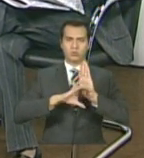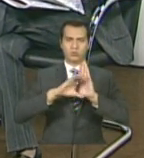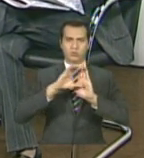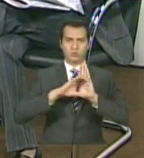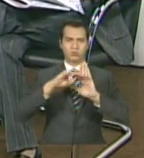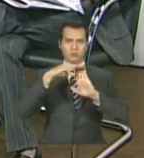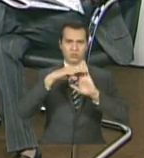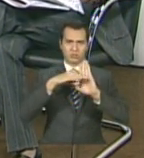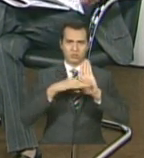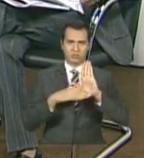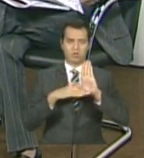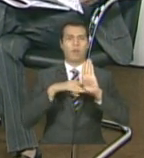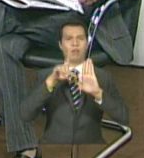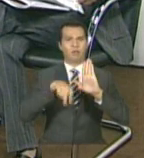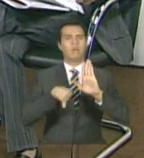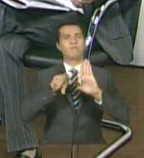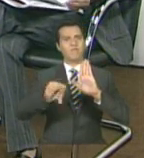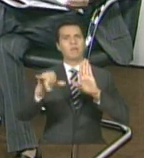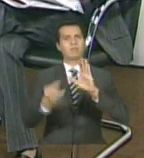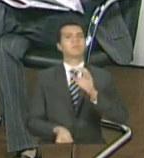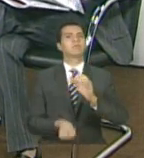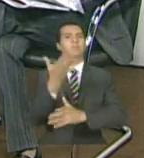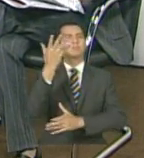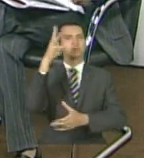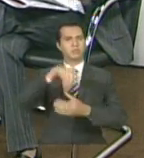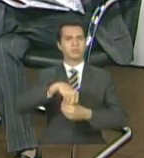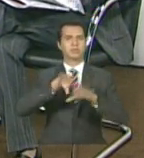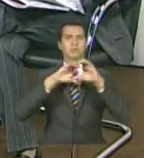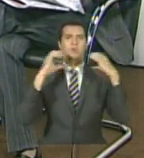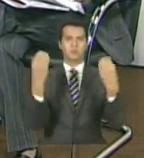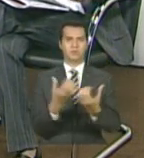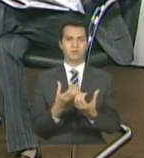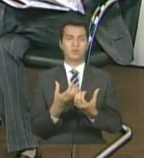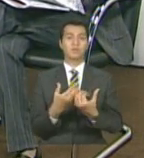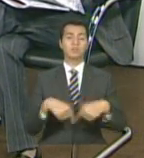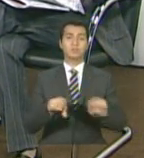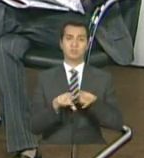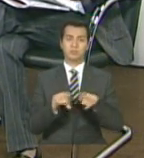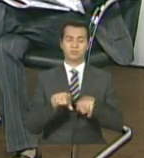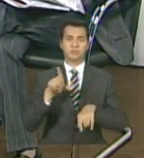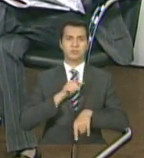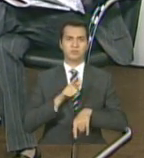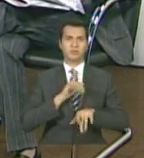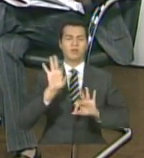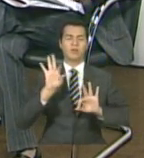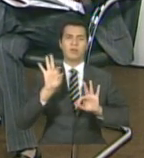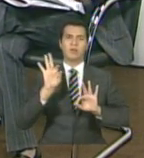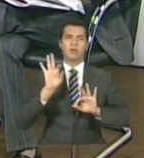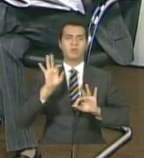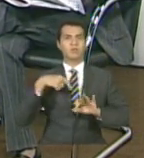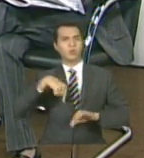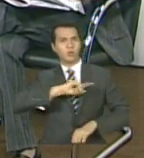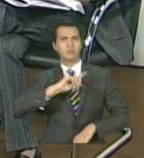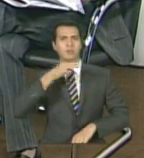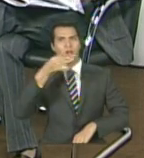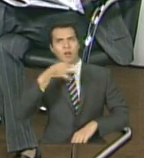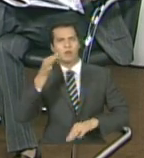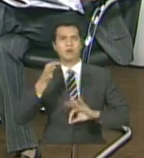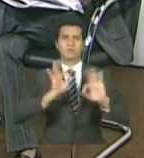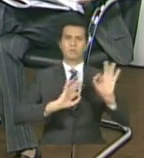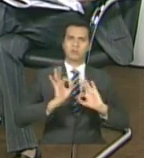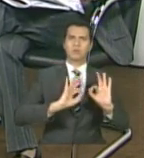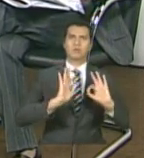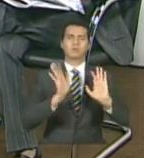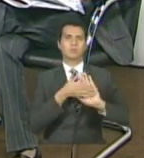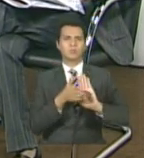conferência, no seu momento nacional, e que estiveram elaborados, refletidos, com proposições vindas